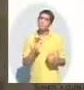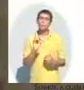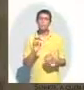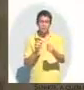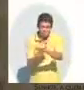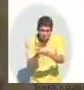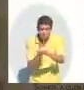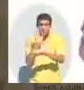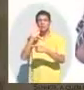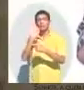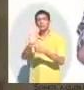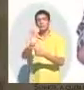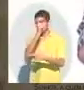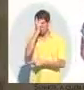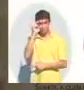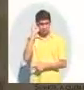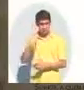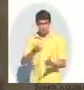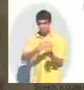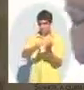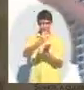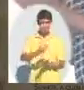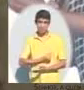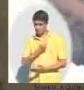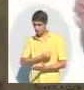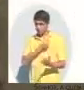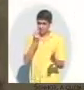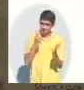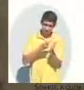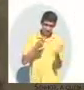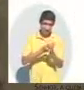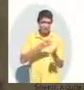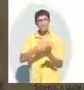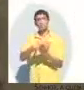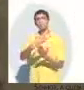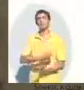Depois que tiver uma decepção. E aí vai ser tarde demais.